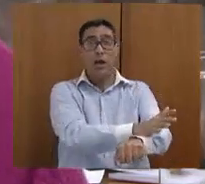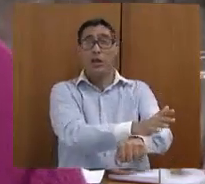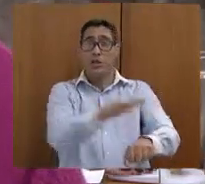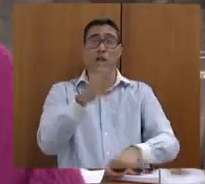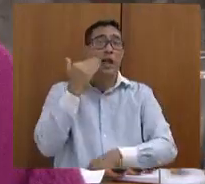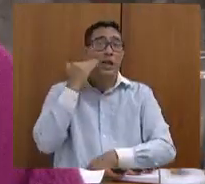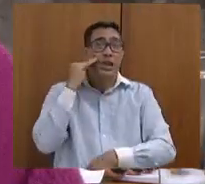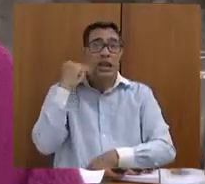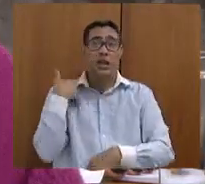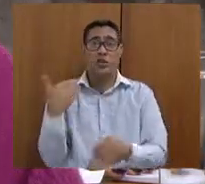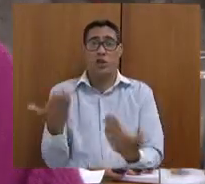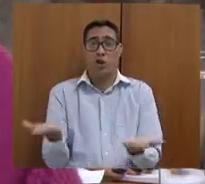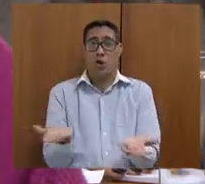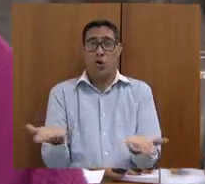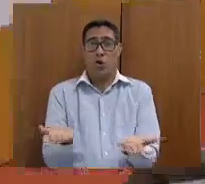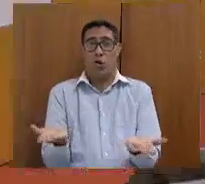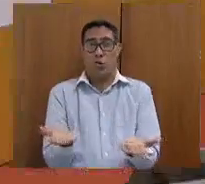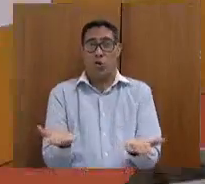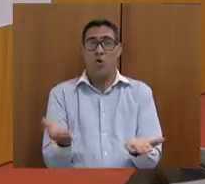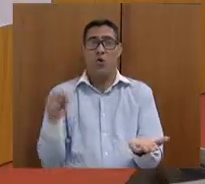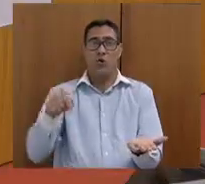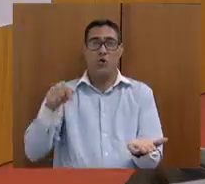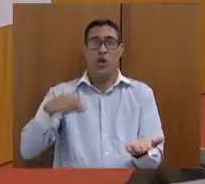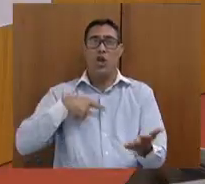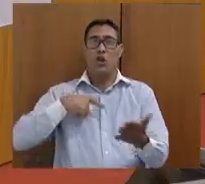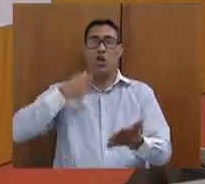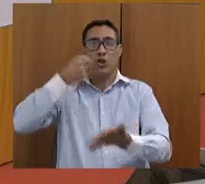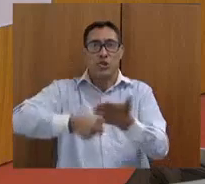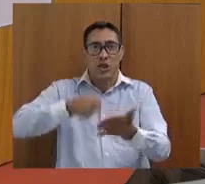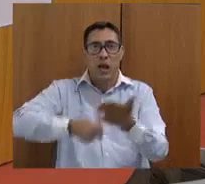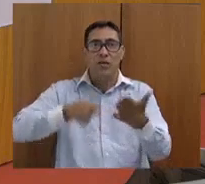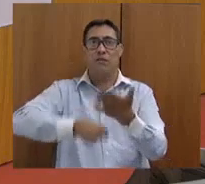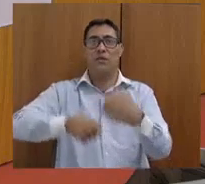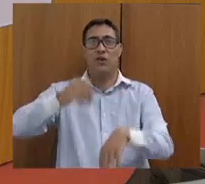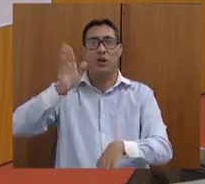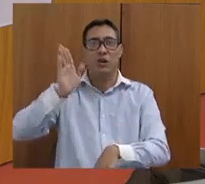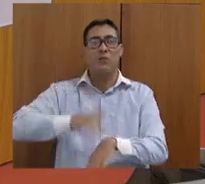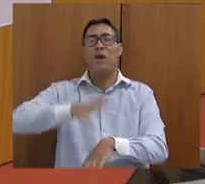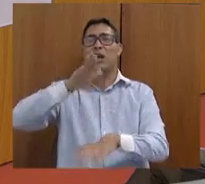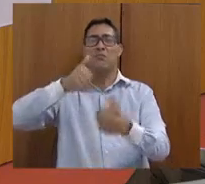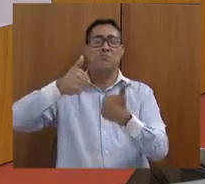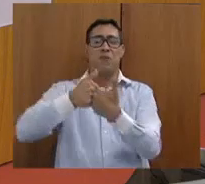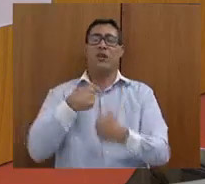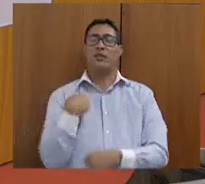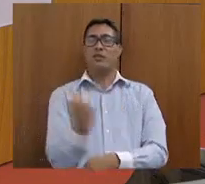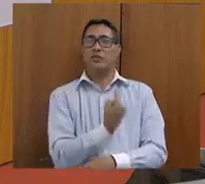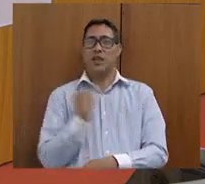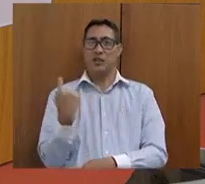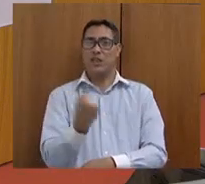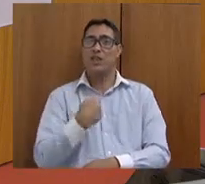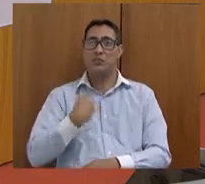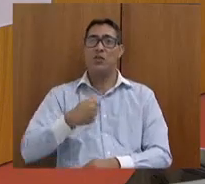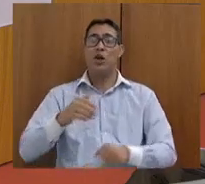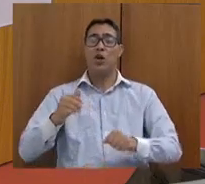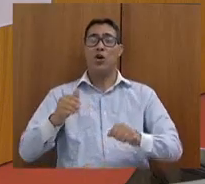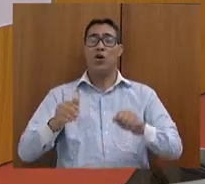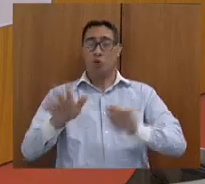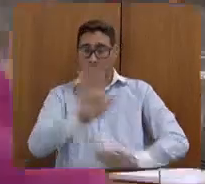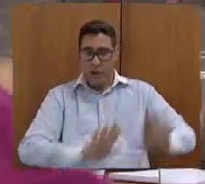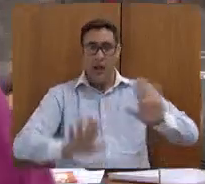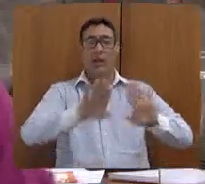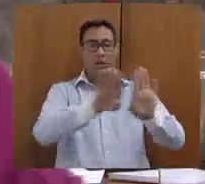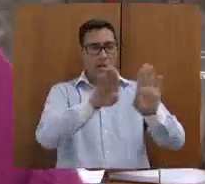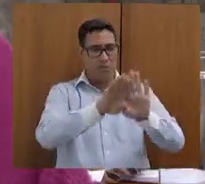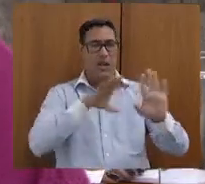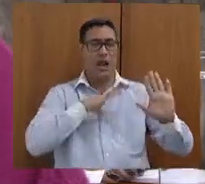compreendemos hoje Deputado arte que o nosso desafio está muito mais perto da gente tá muito mais perto a gente tem que cuidar dos estádios mas